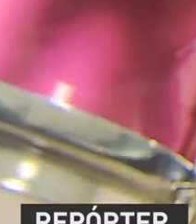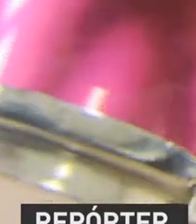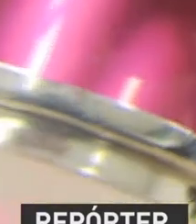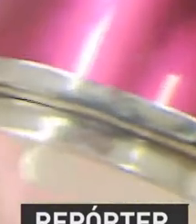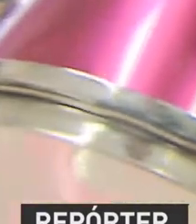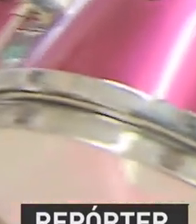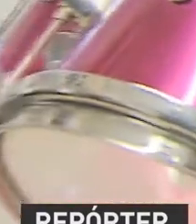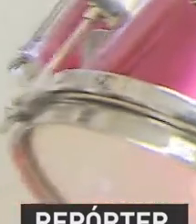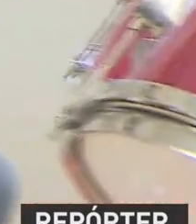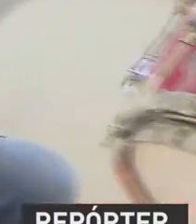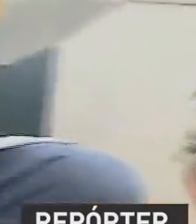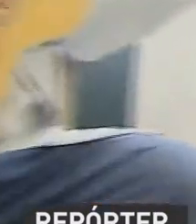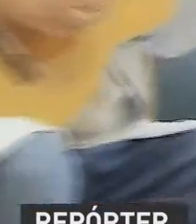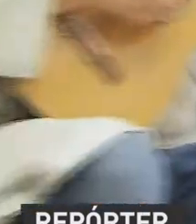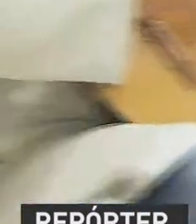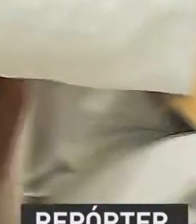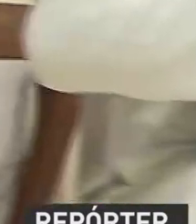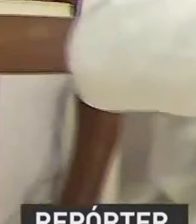o